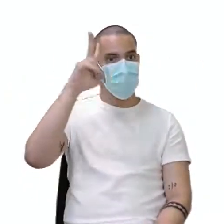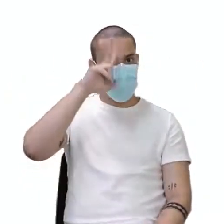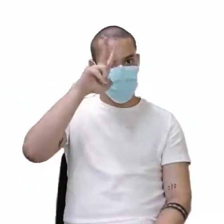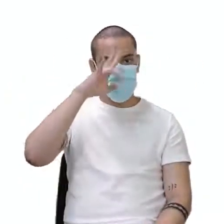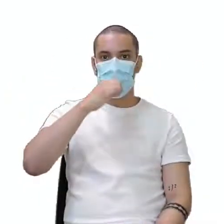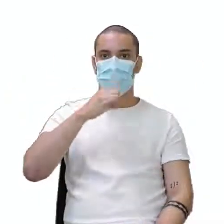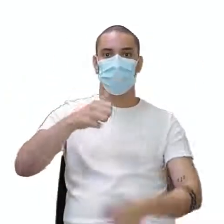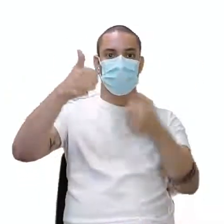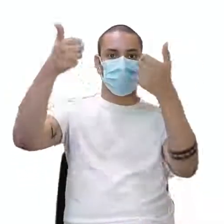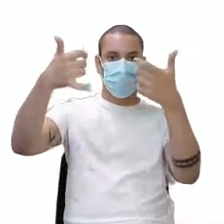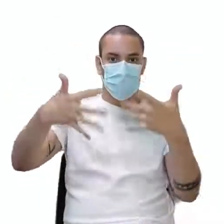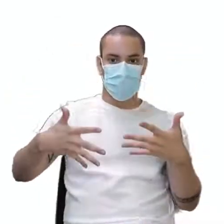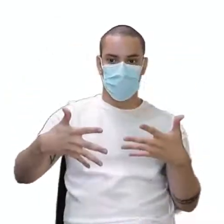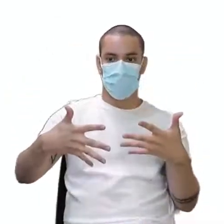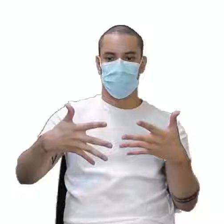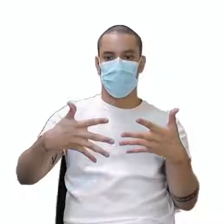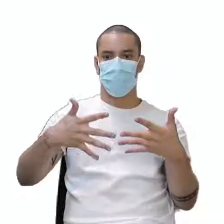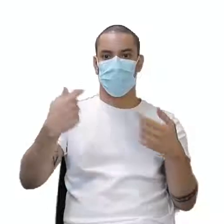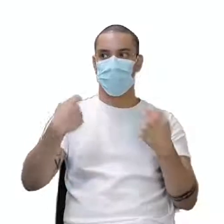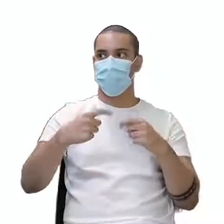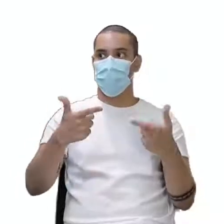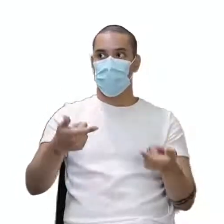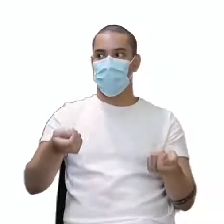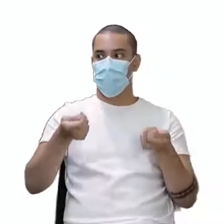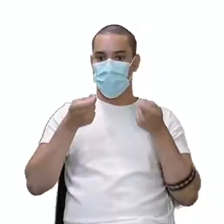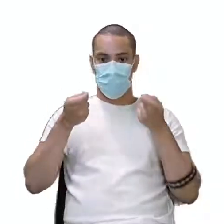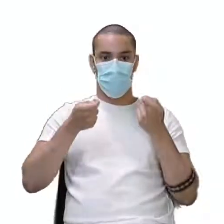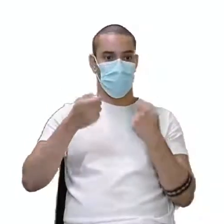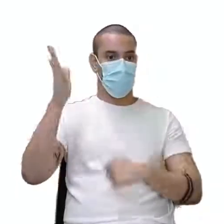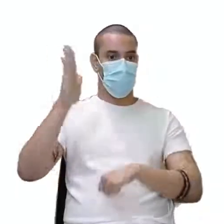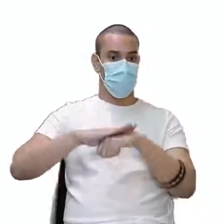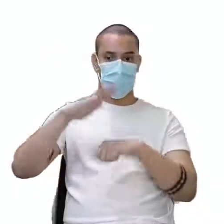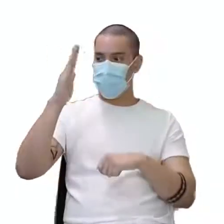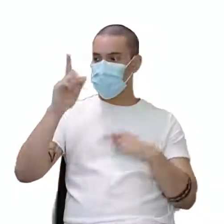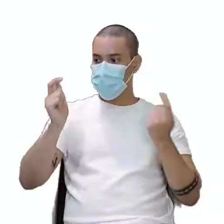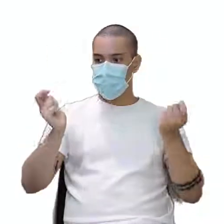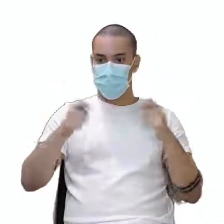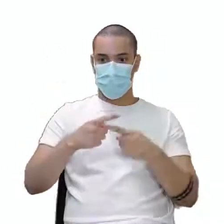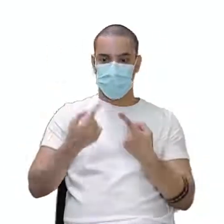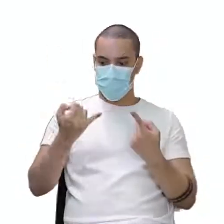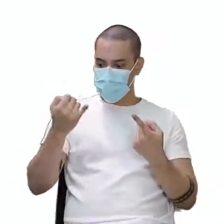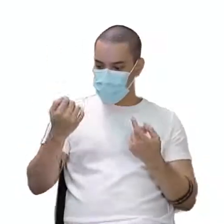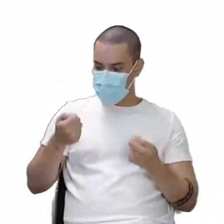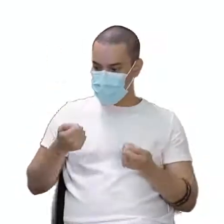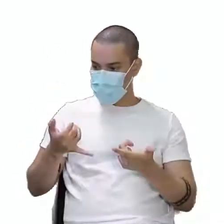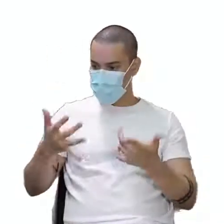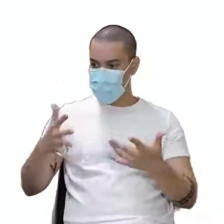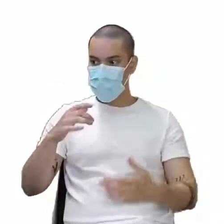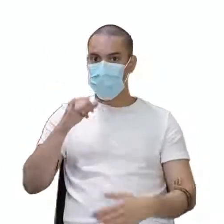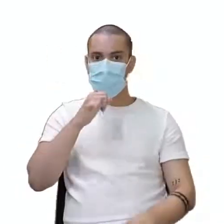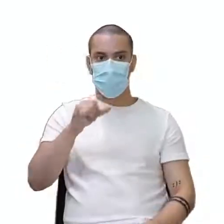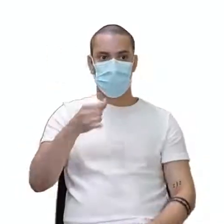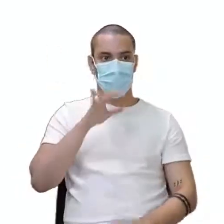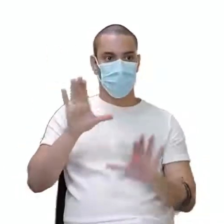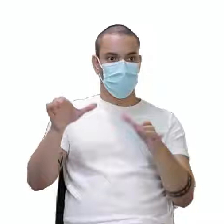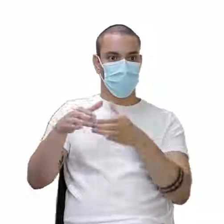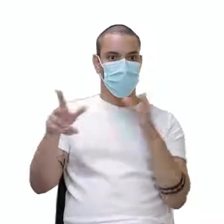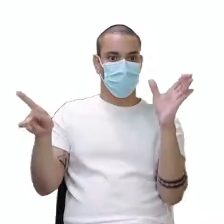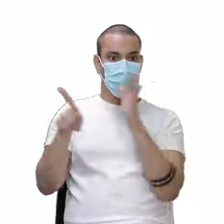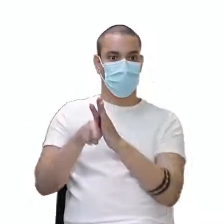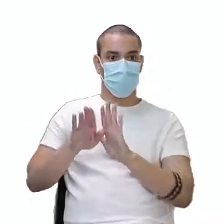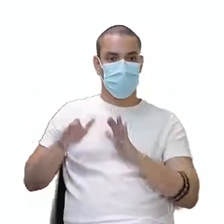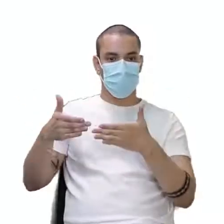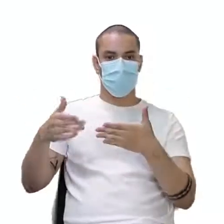de energia que a gente falou? Eu preciso economizar o máximo possível de energia. Se eu empreender muita energia para uma determinada